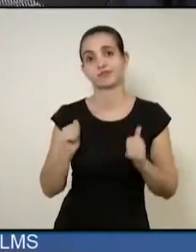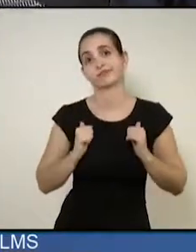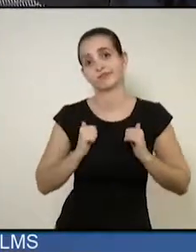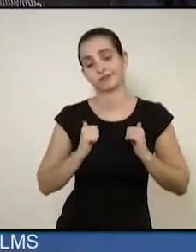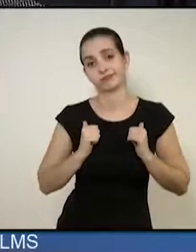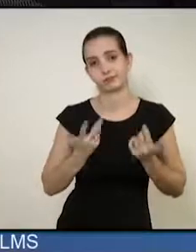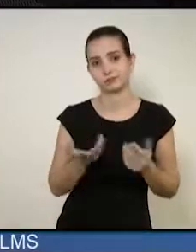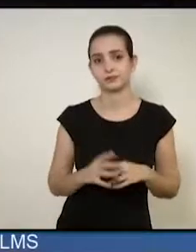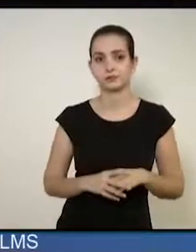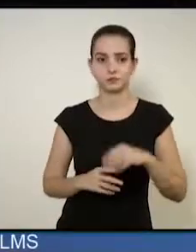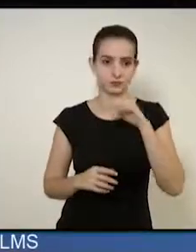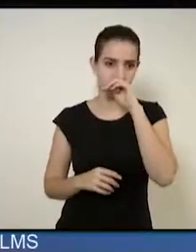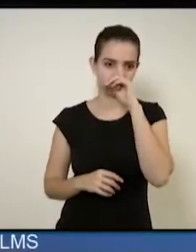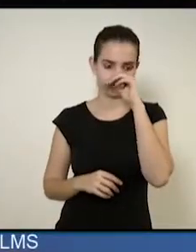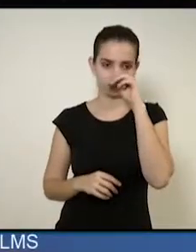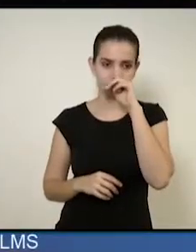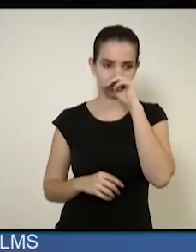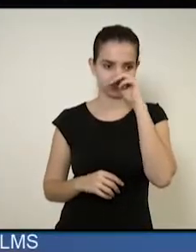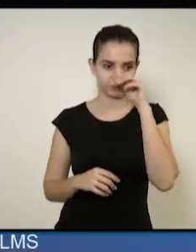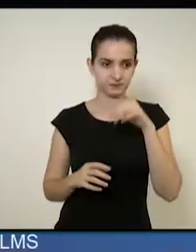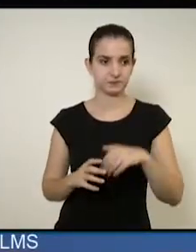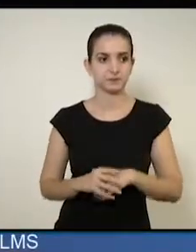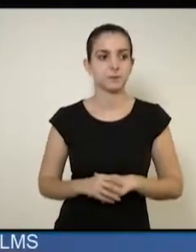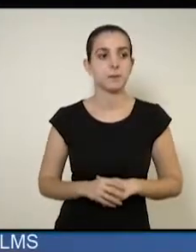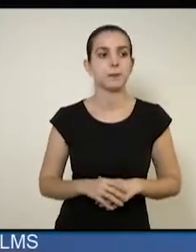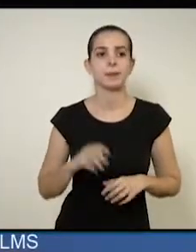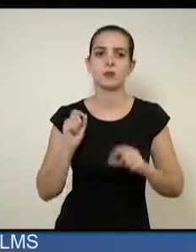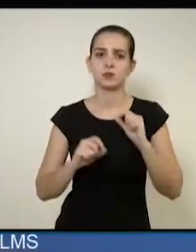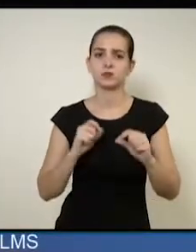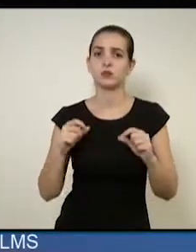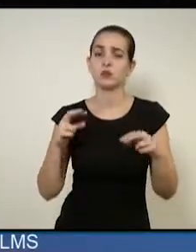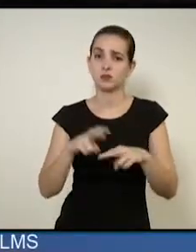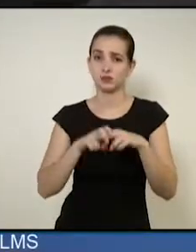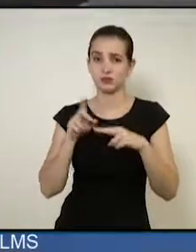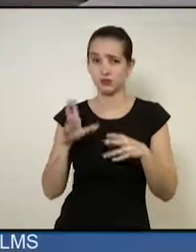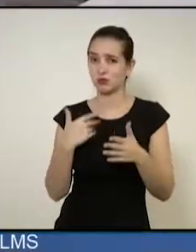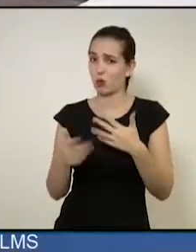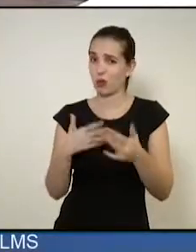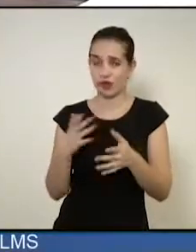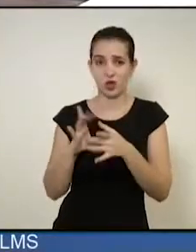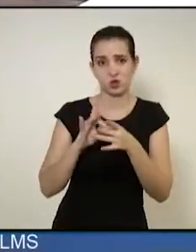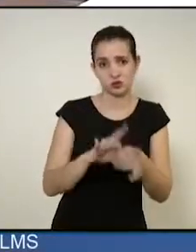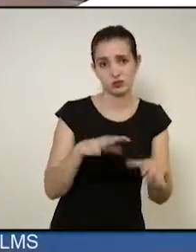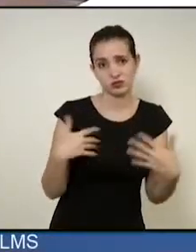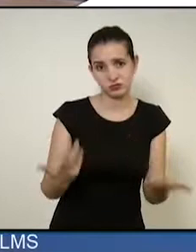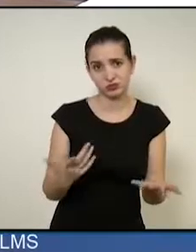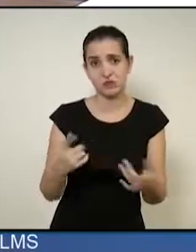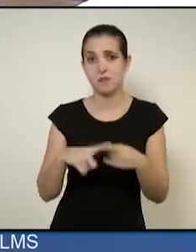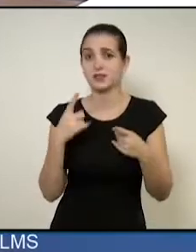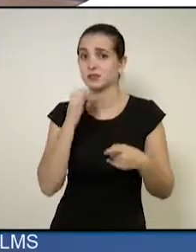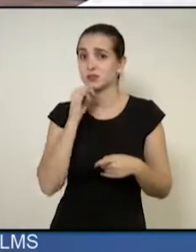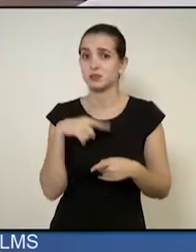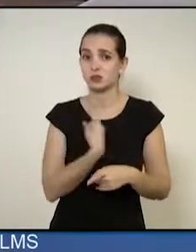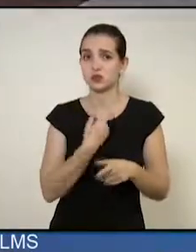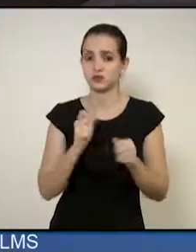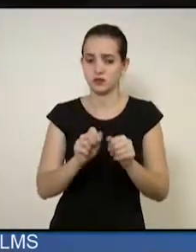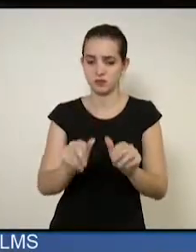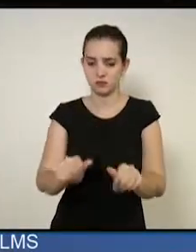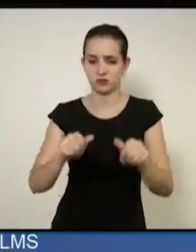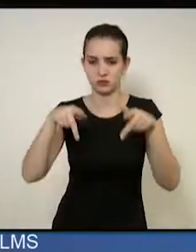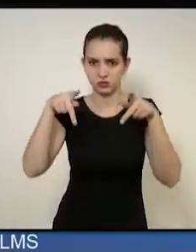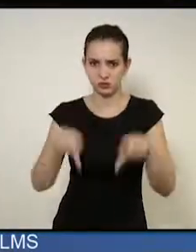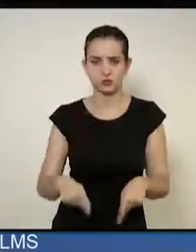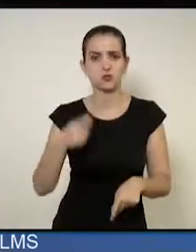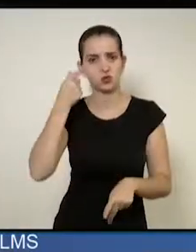em todo caso, deputado Enelvo, então, nesse caso, em todo caso, deputado Amarildo, nós fizemos uma audiência pública com sucesso, audiência pública que